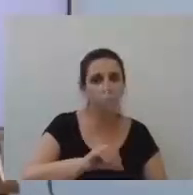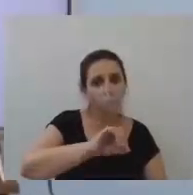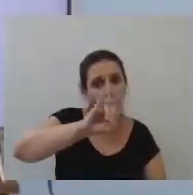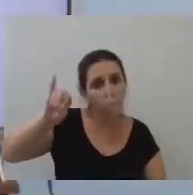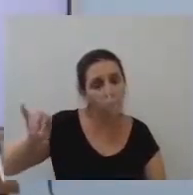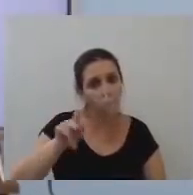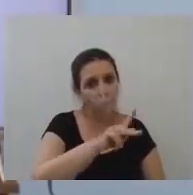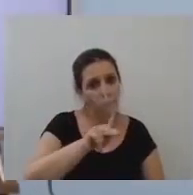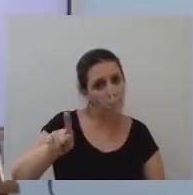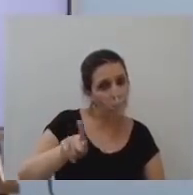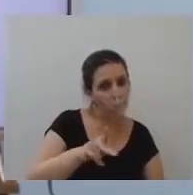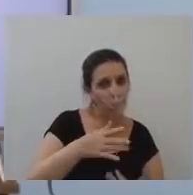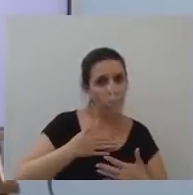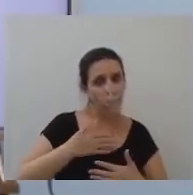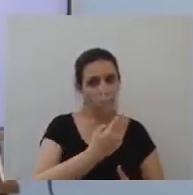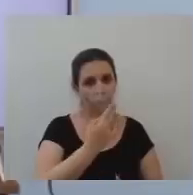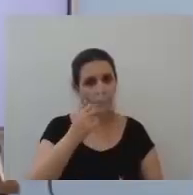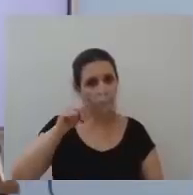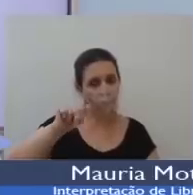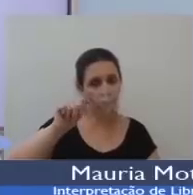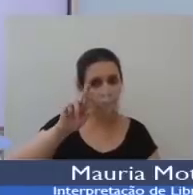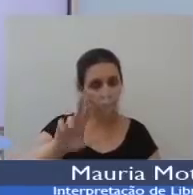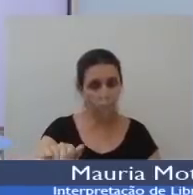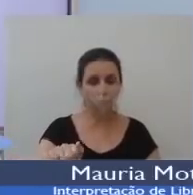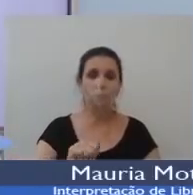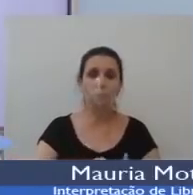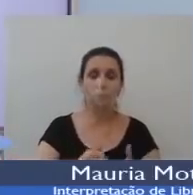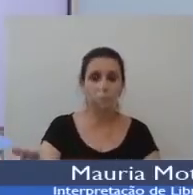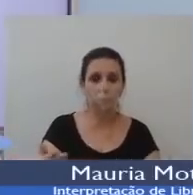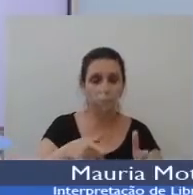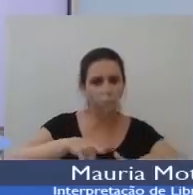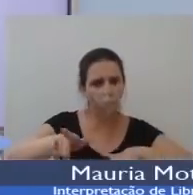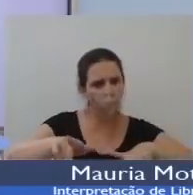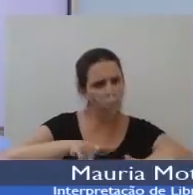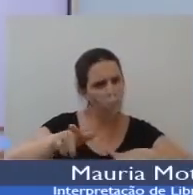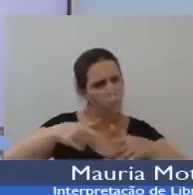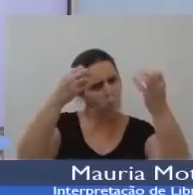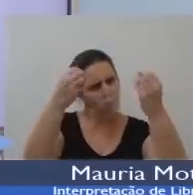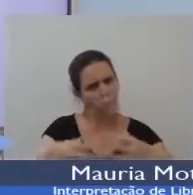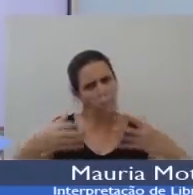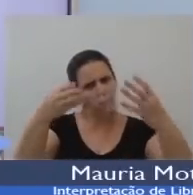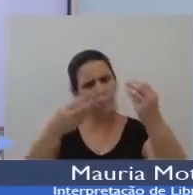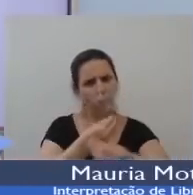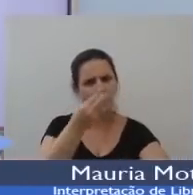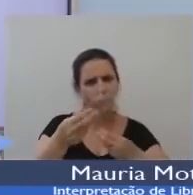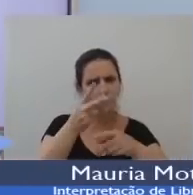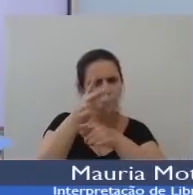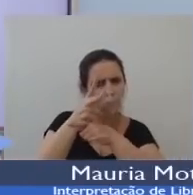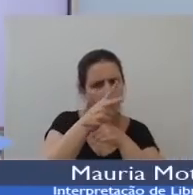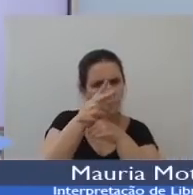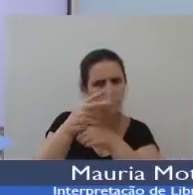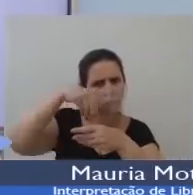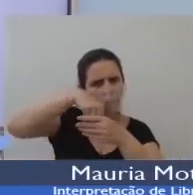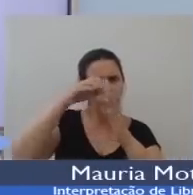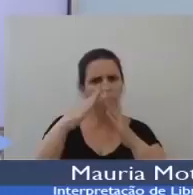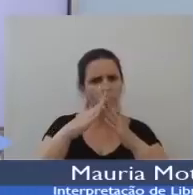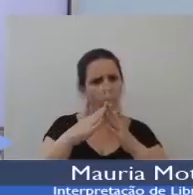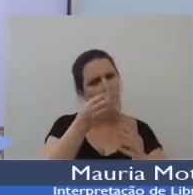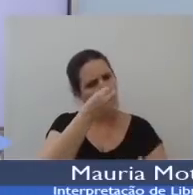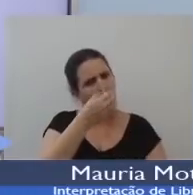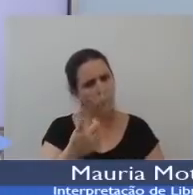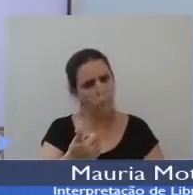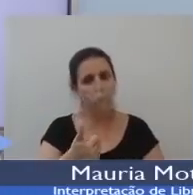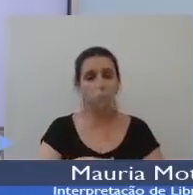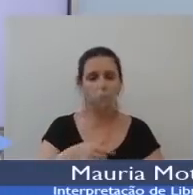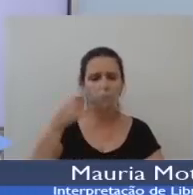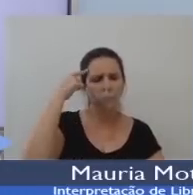Olá, professor, eu sou a Nara Perboa e hoje a gente vai trabalhar algumas dicas para criar um vídeo caseiro, de qualidade. Você pode